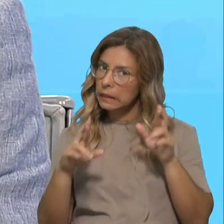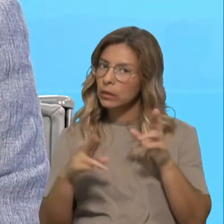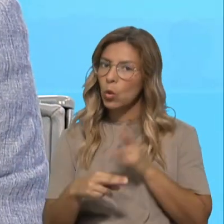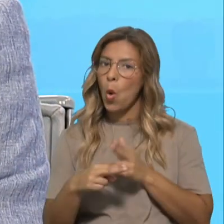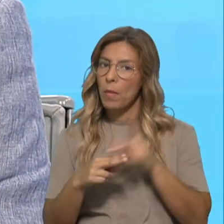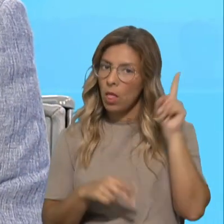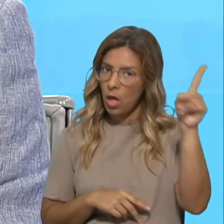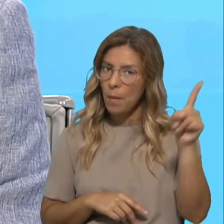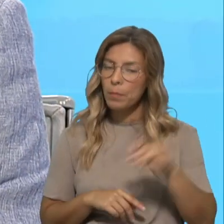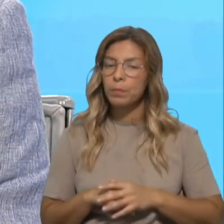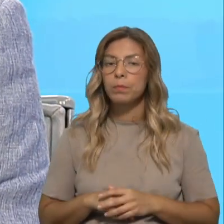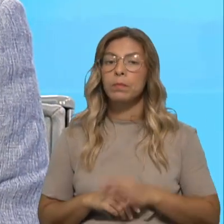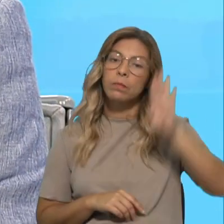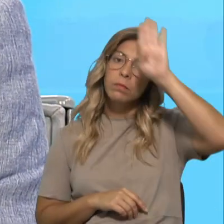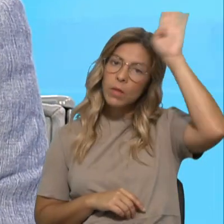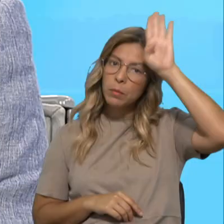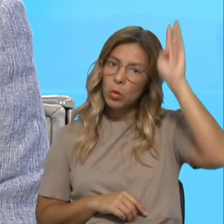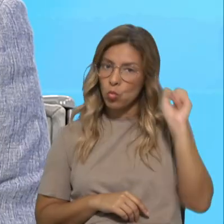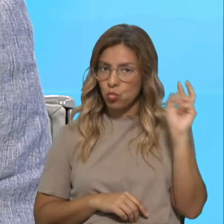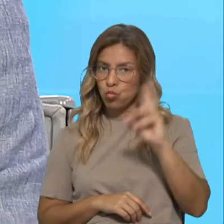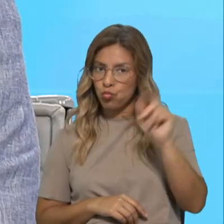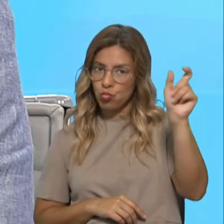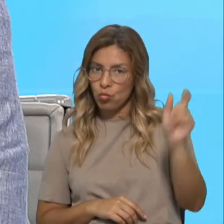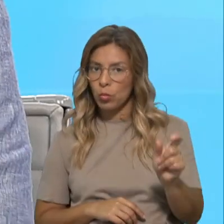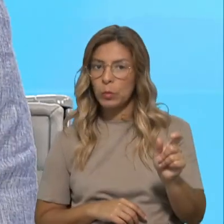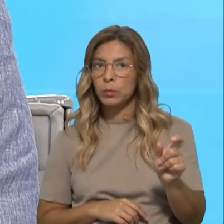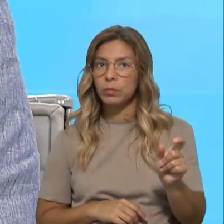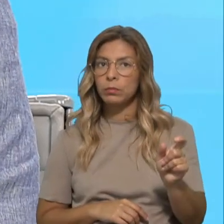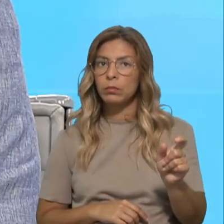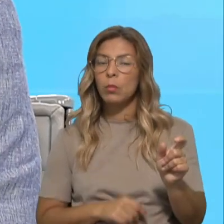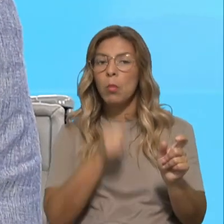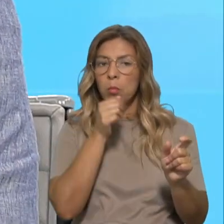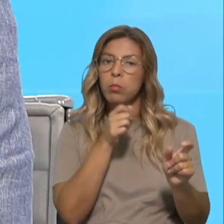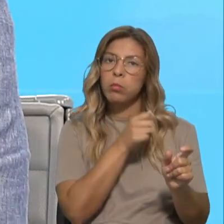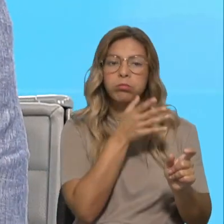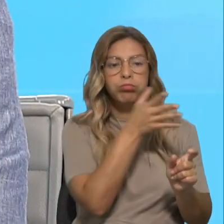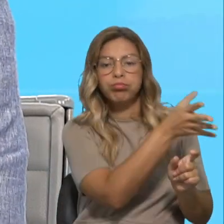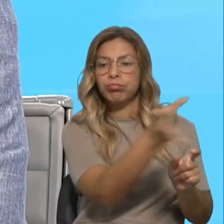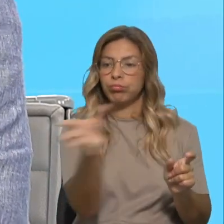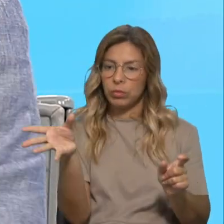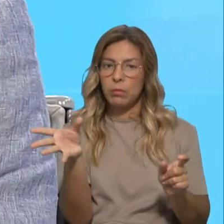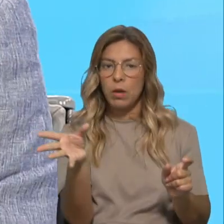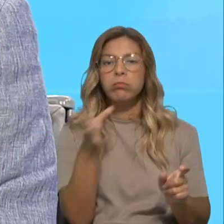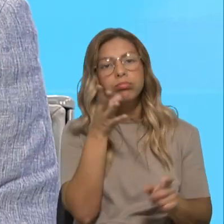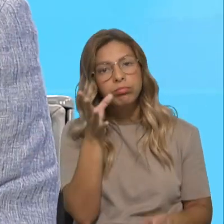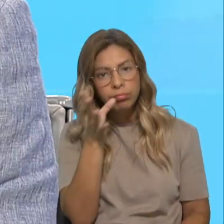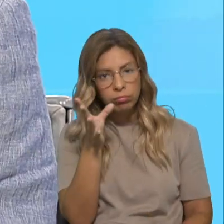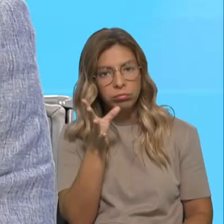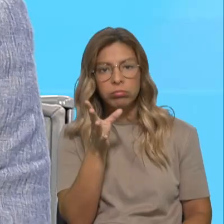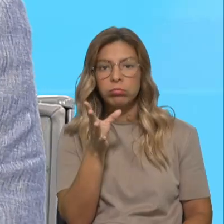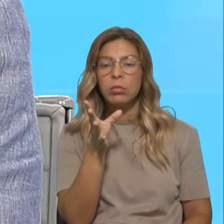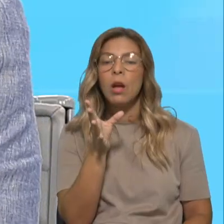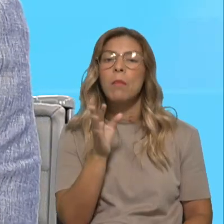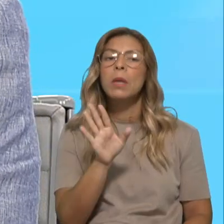o Santo Padre, o Papa Leão XIV, possa dirigir-se a esse jubileu e a palavra que vá dizer. Acho que é